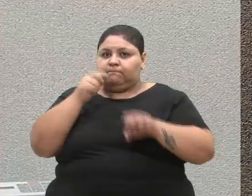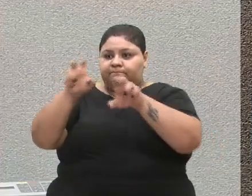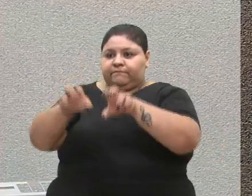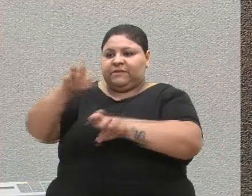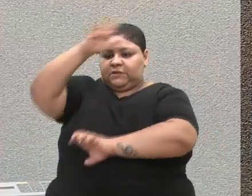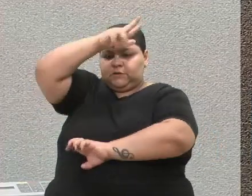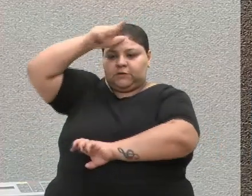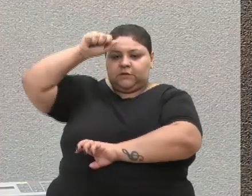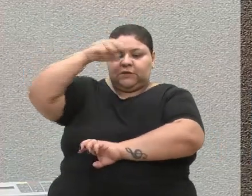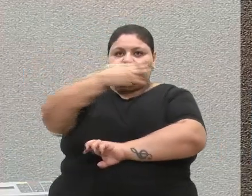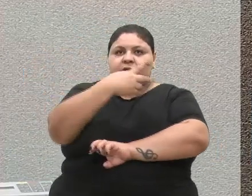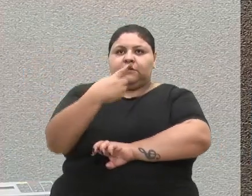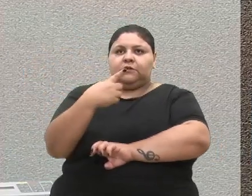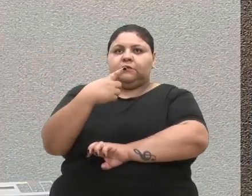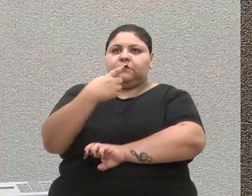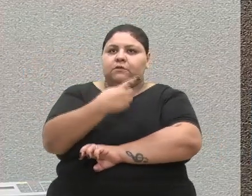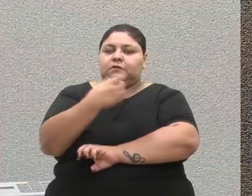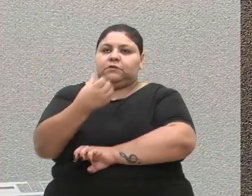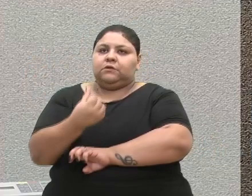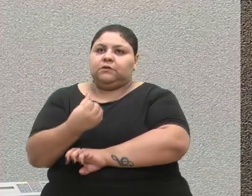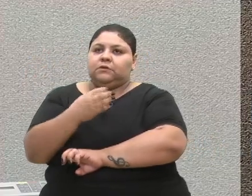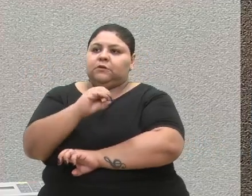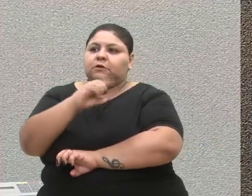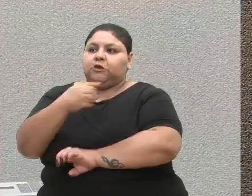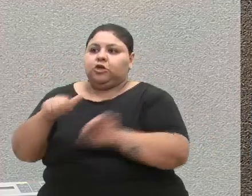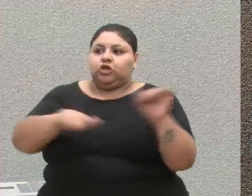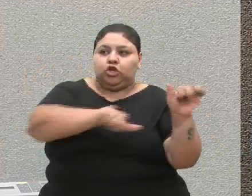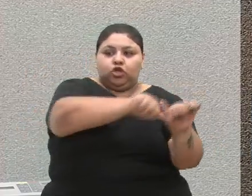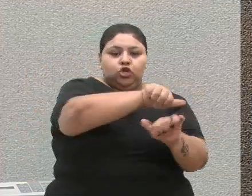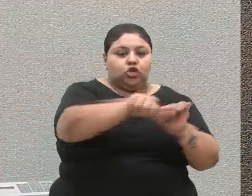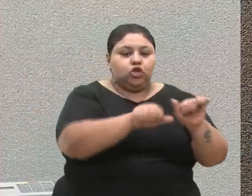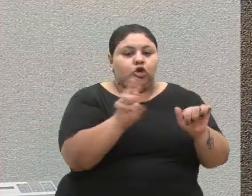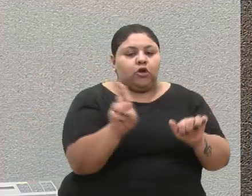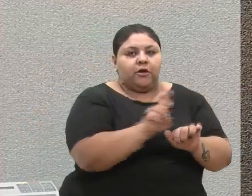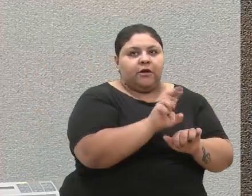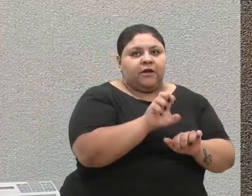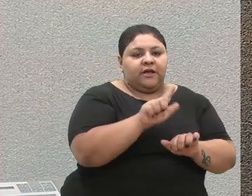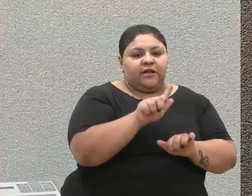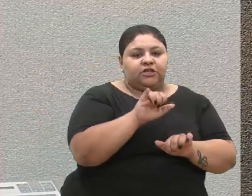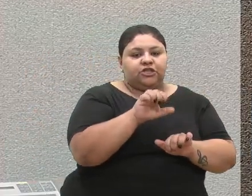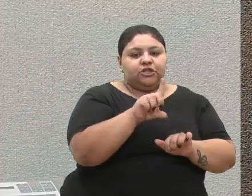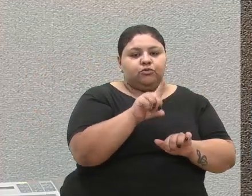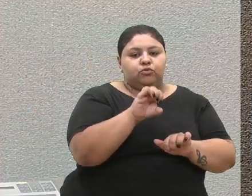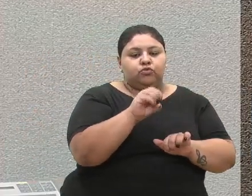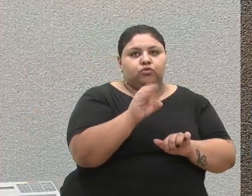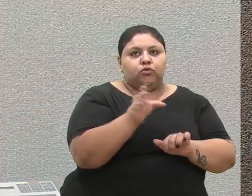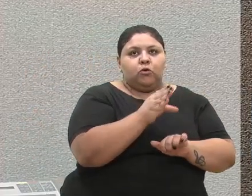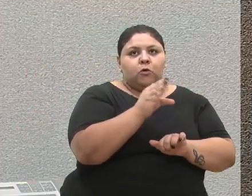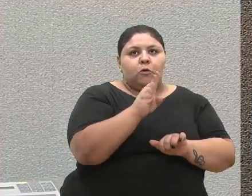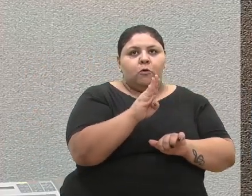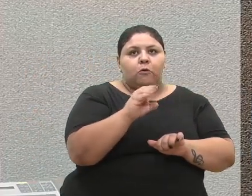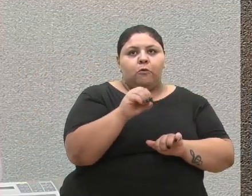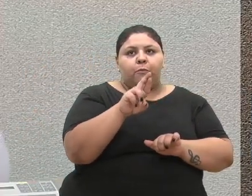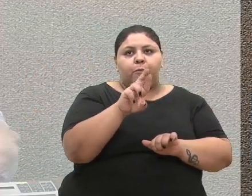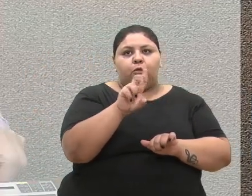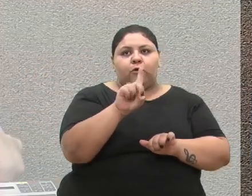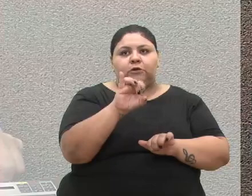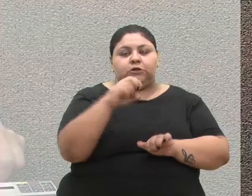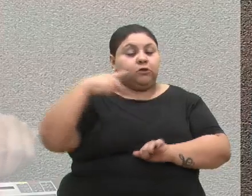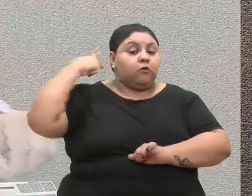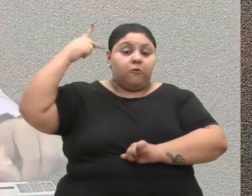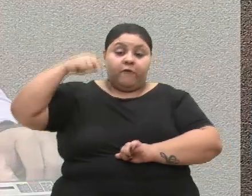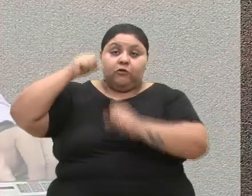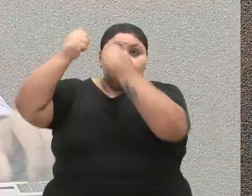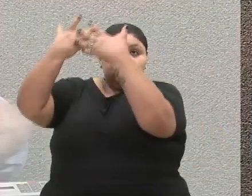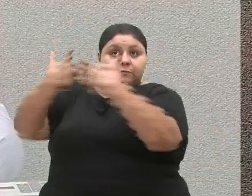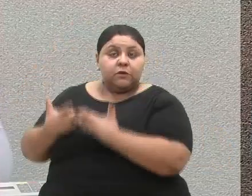381601, com o nome de Estrada Municipal Egildo Bordim. O autor trouxe a este processo a exposição de